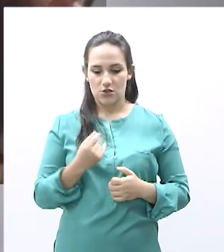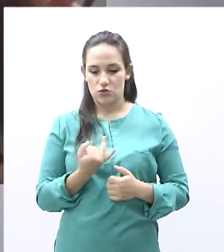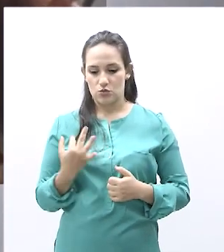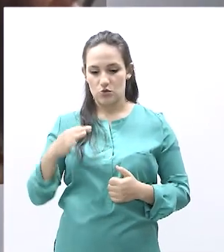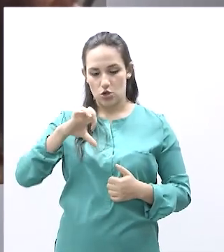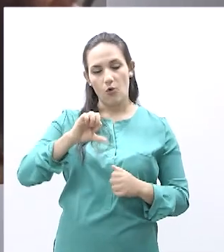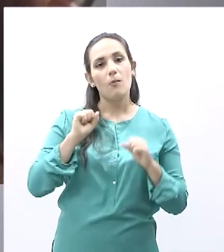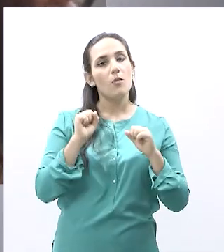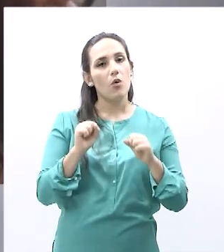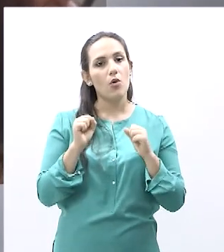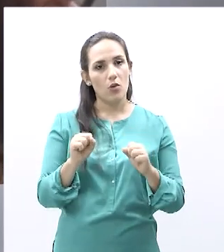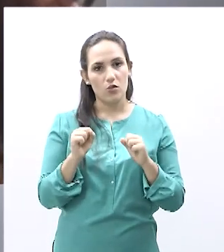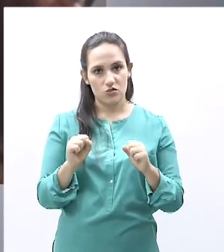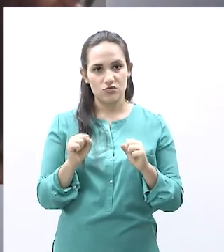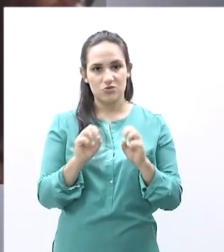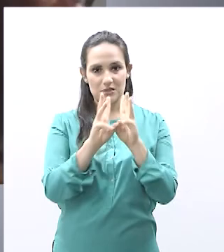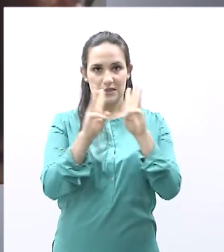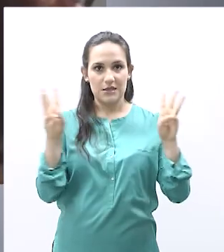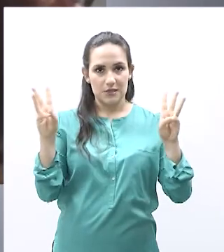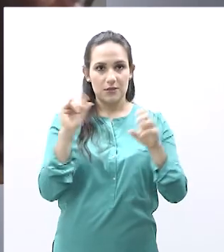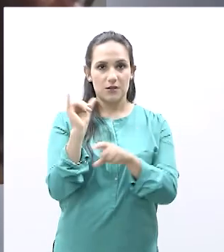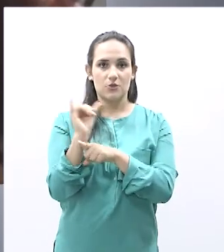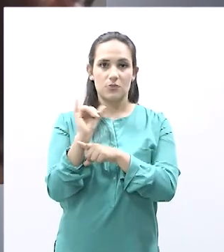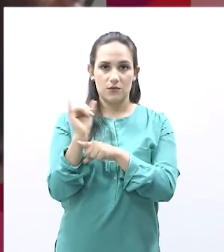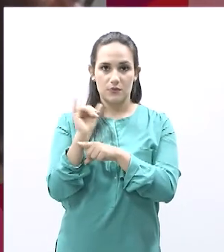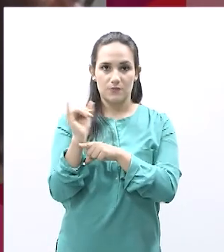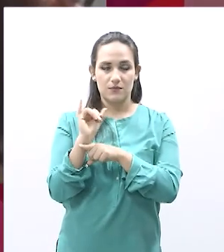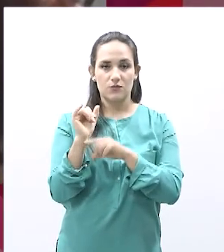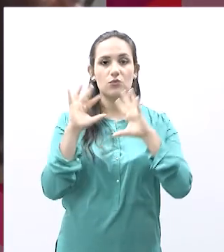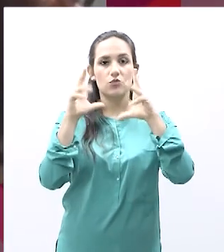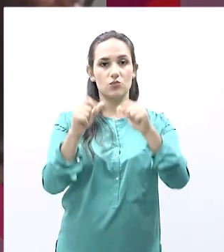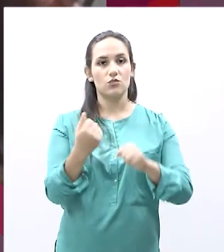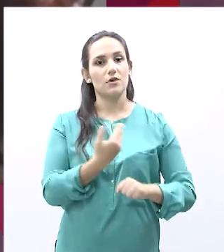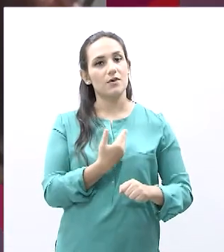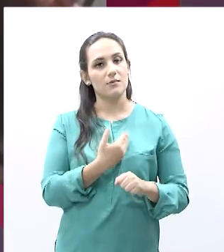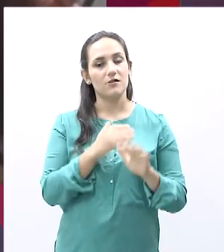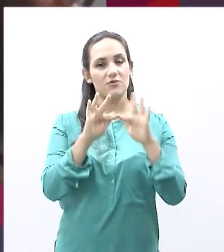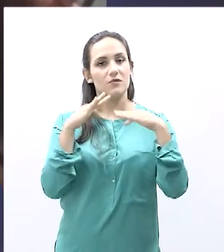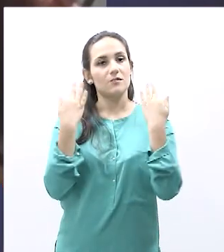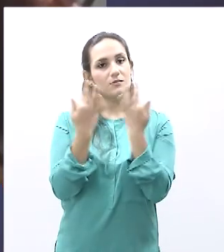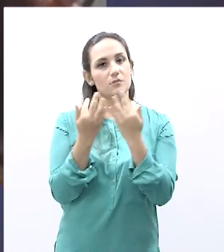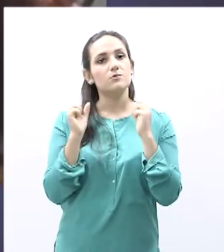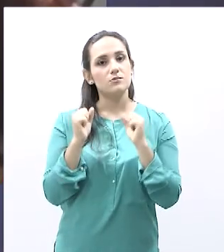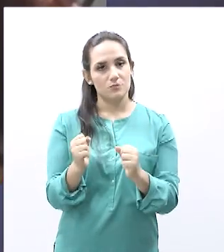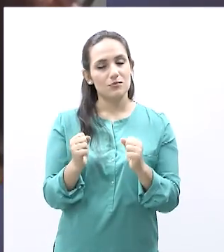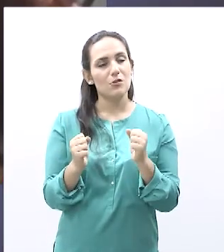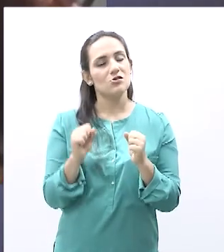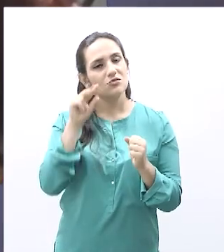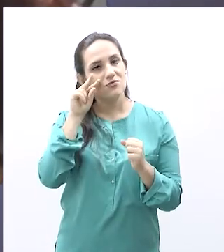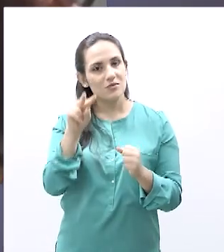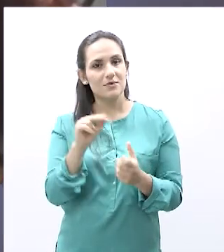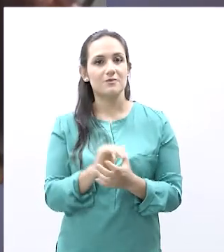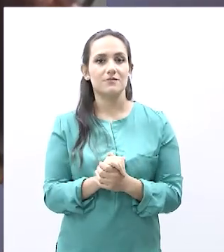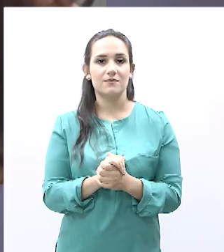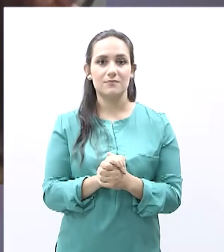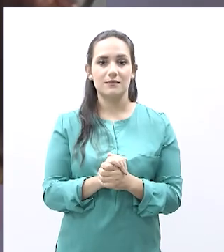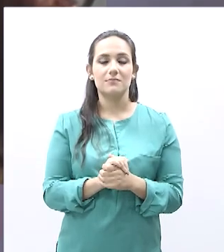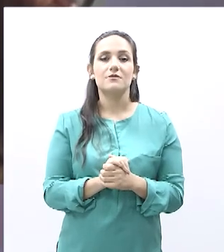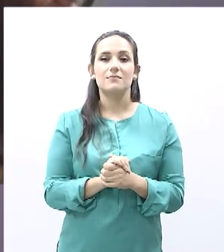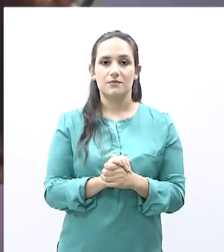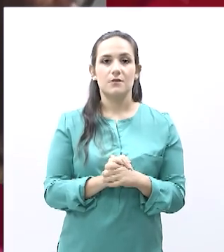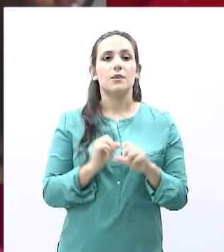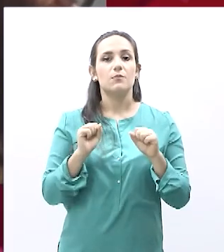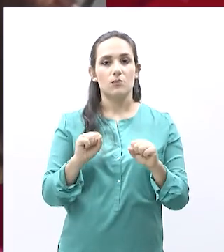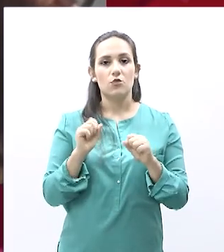NET, não deixe de compartilhar também o nosso link do YouTube com seus amigos e familiares. Já está aqui na nossa tela, mas você pode ir no